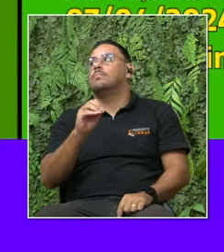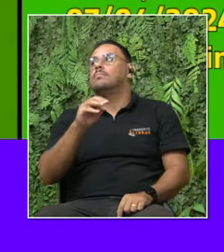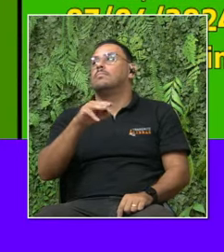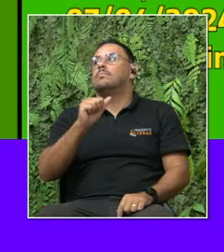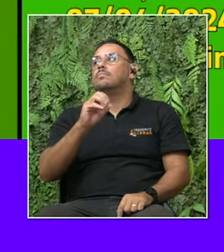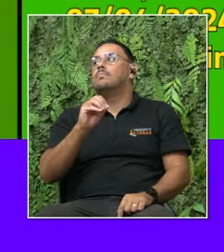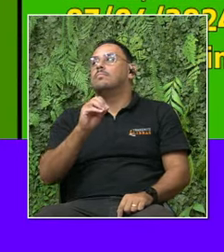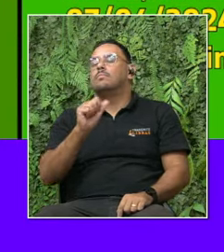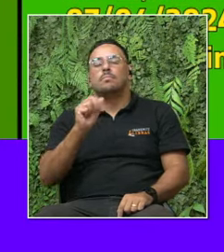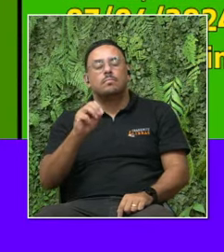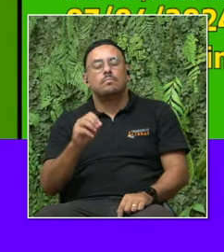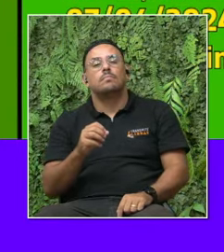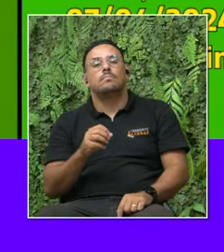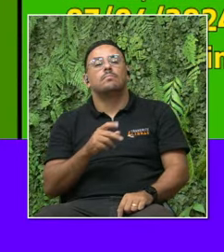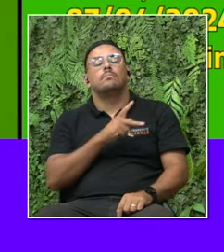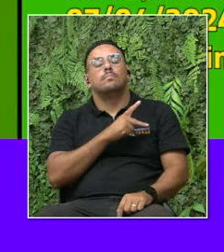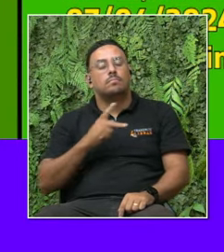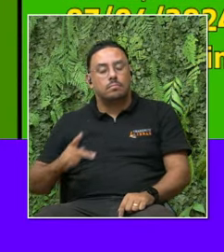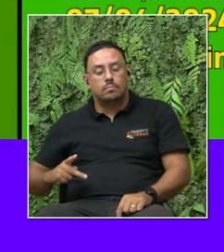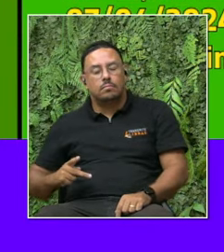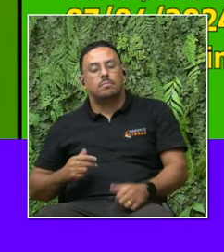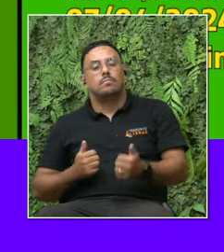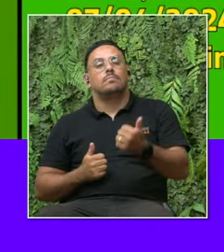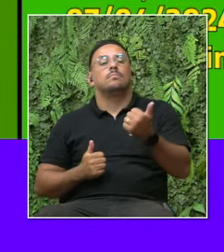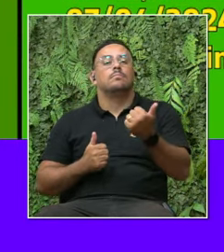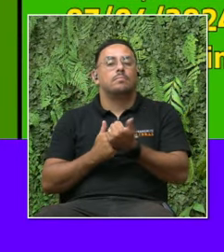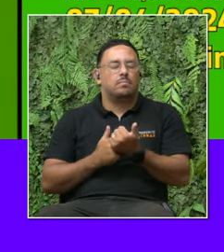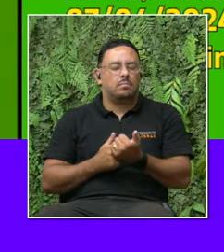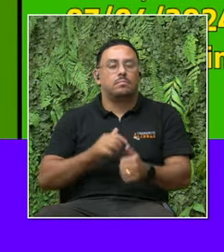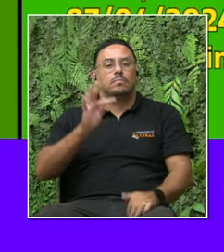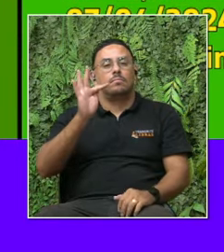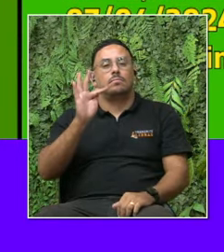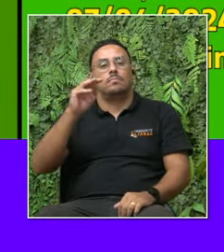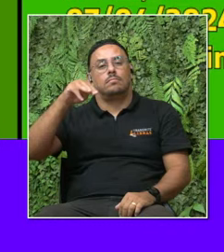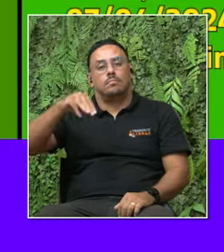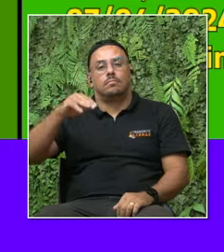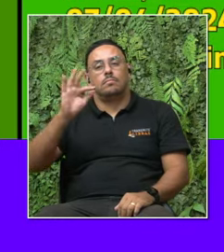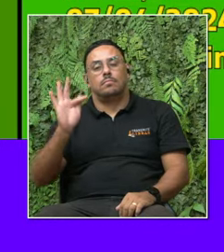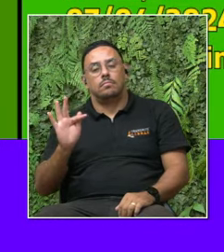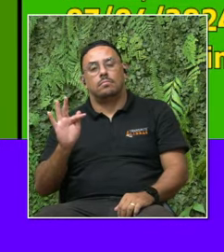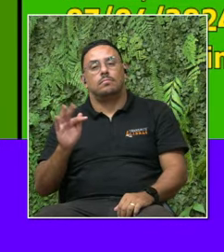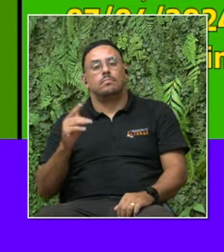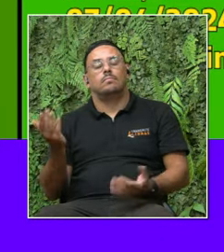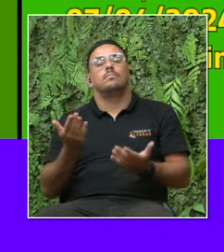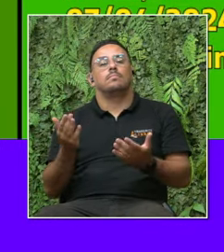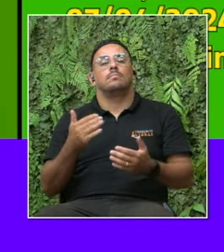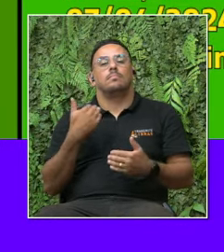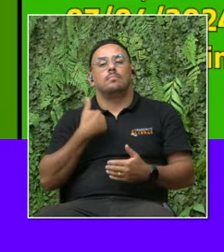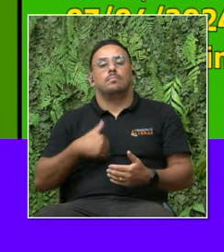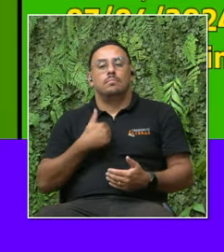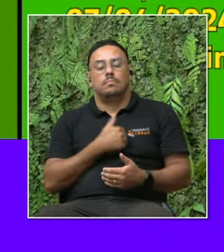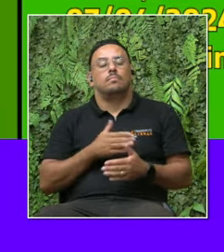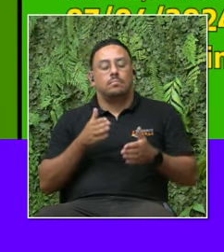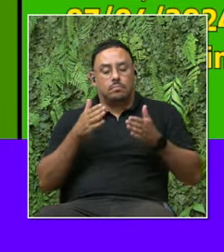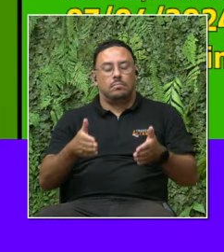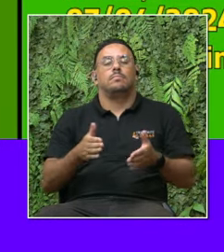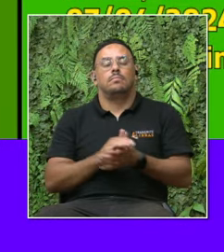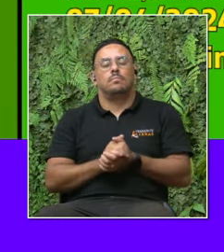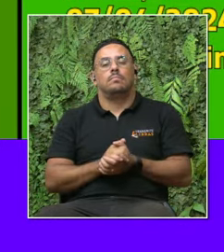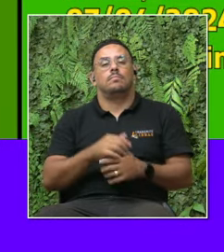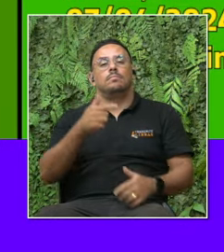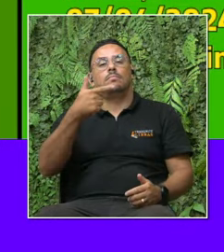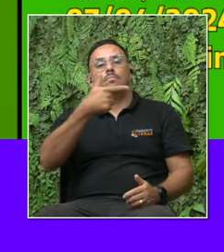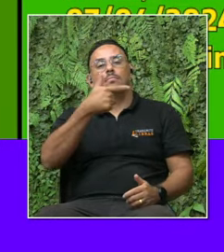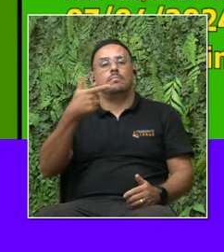Presidente e vice-presidente da Federação Mineira de Futebol o Atlético já já em campo com